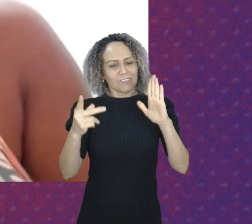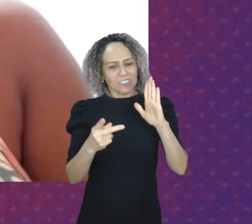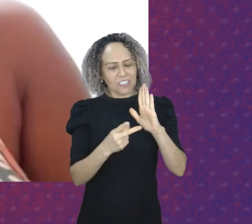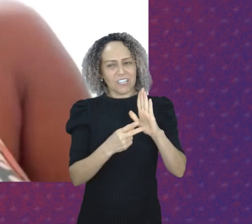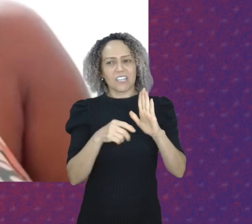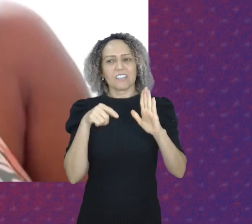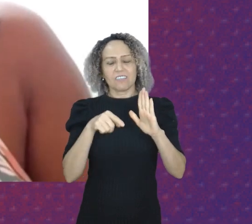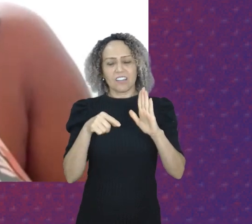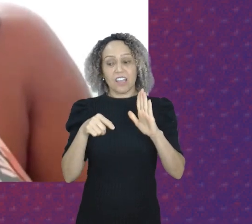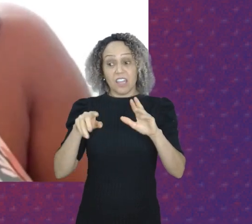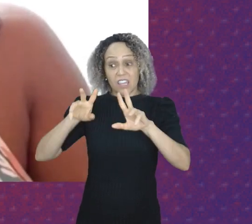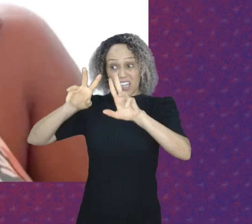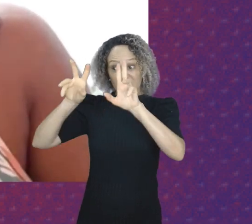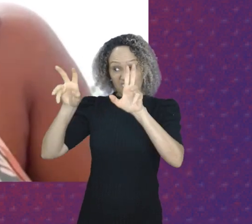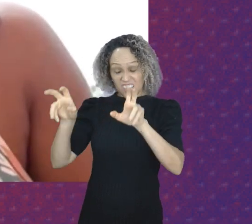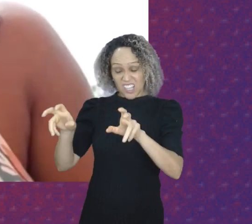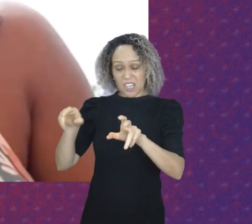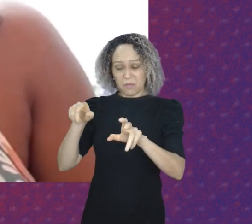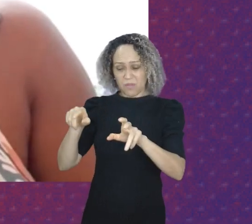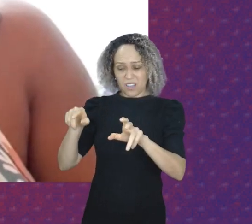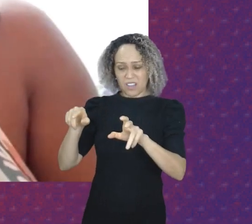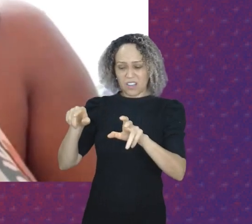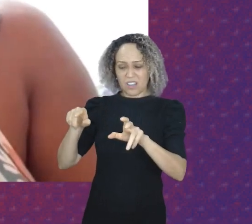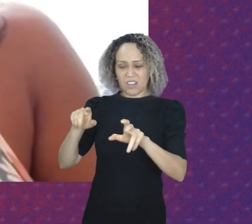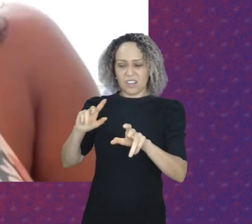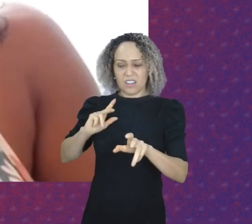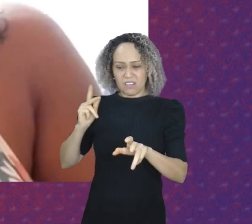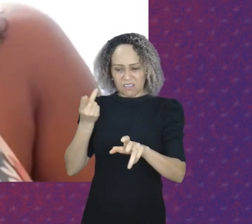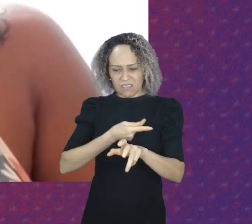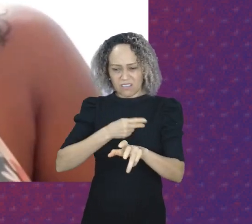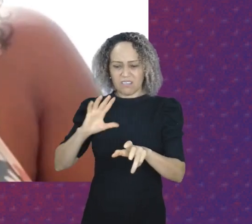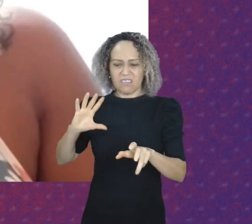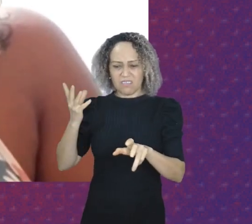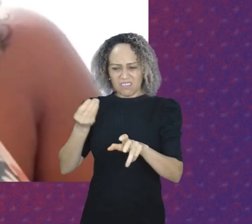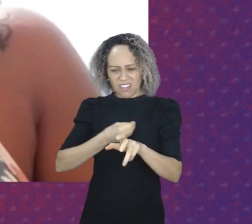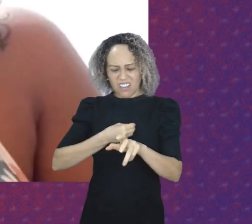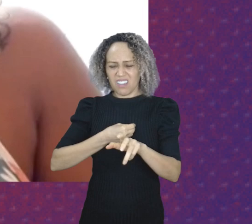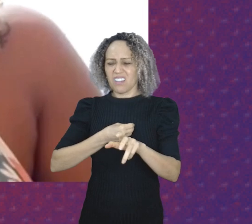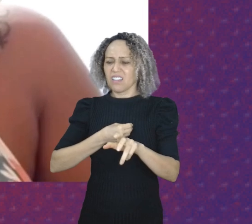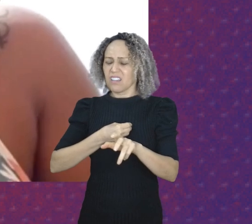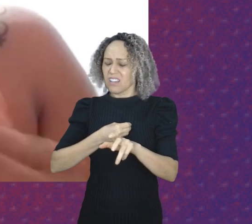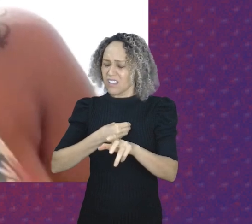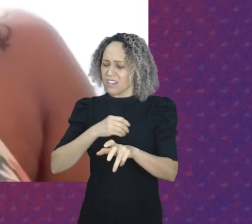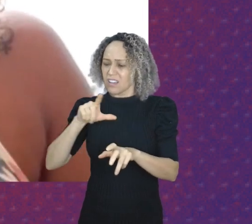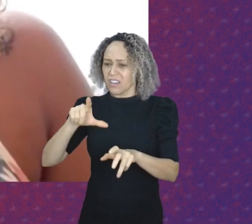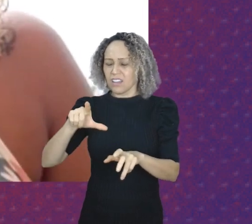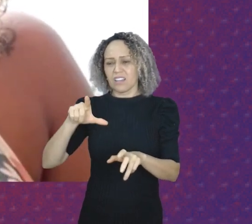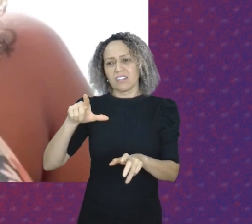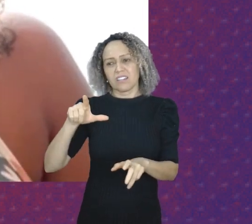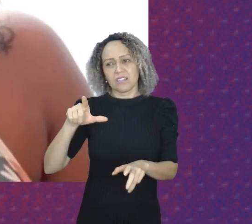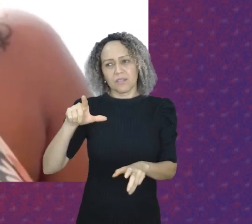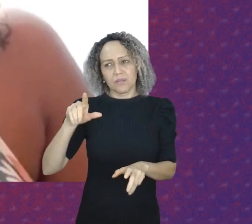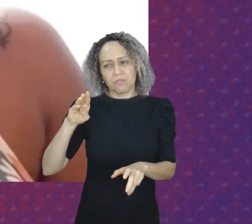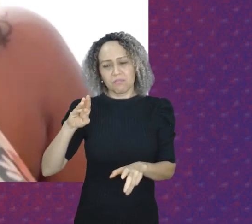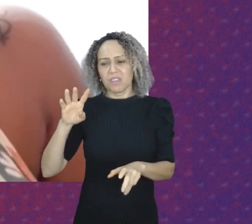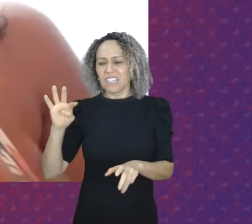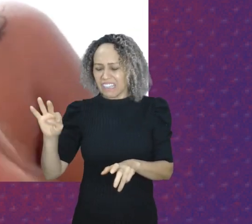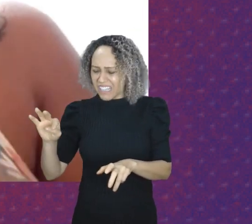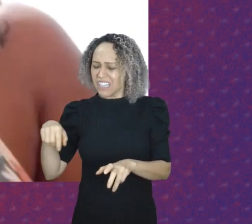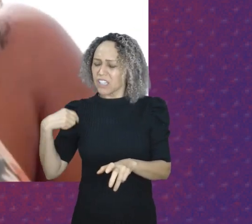na transversalidade das políticas. Porque, daí então, a gente tem que sair,